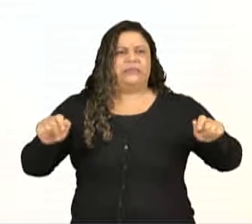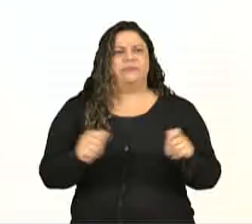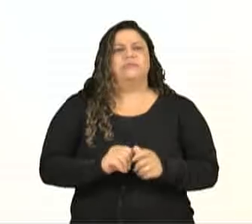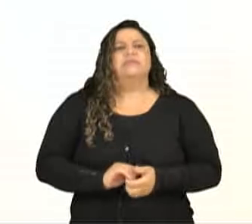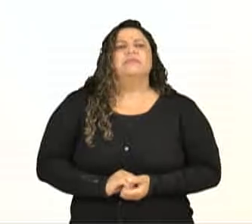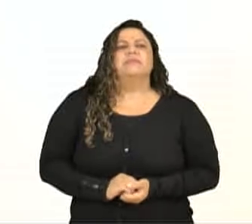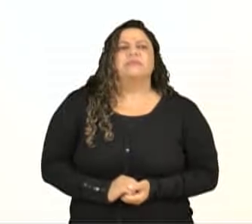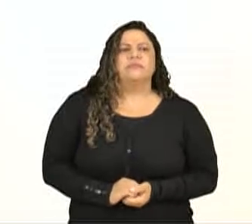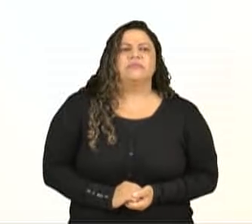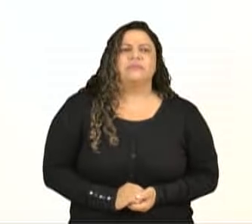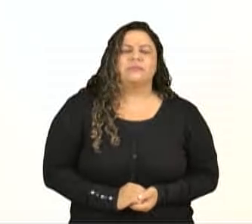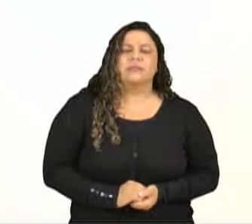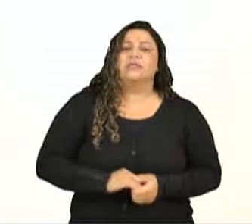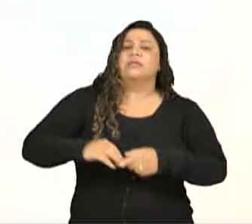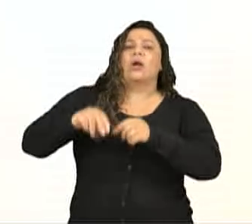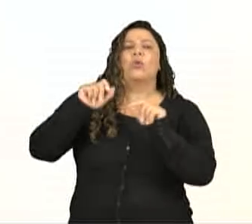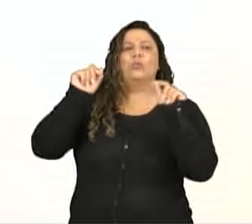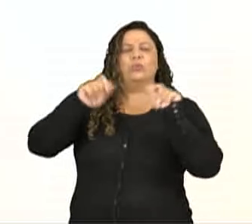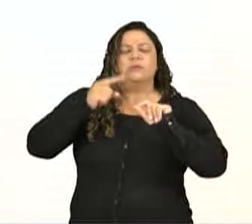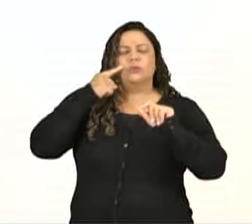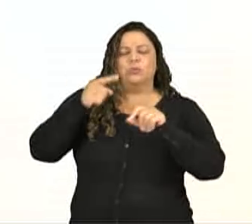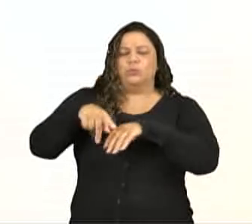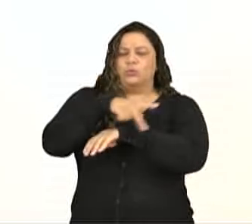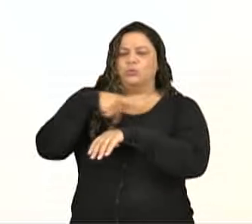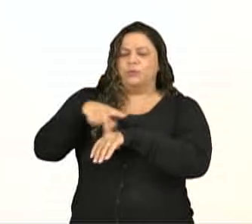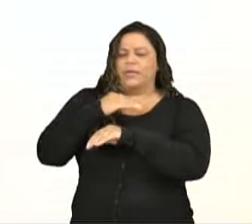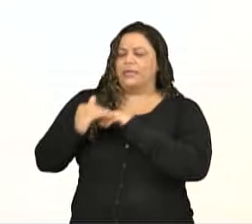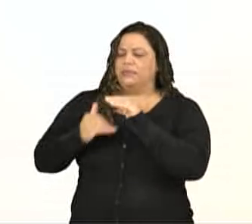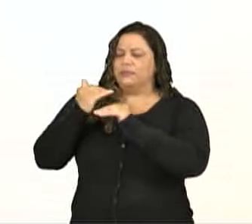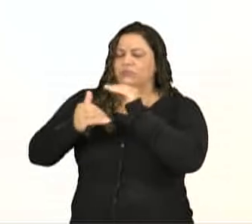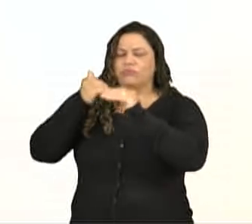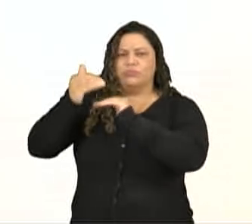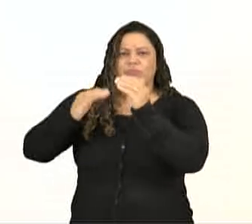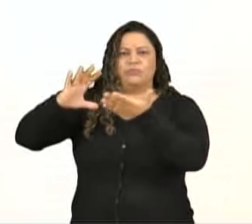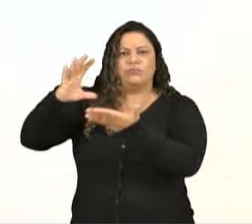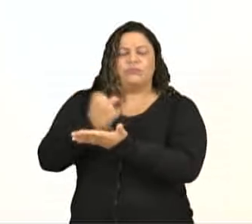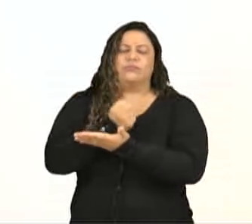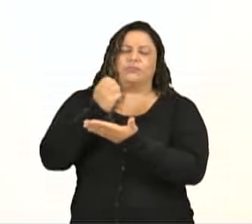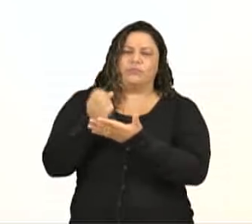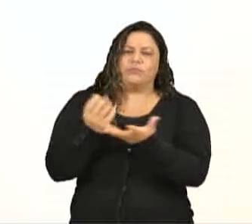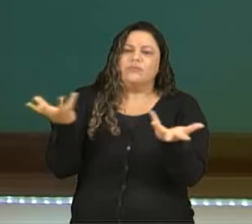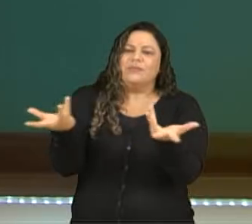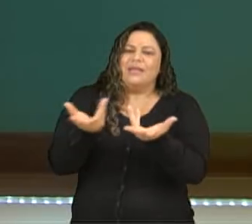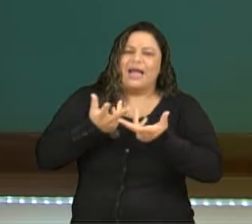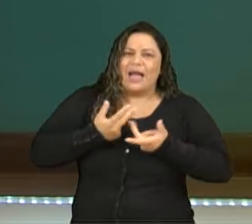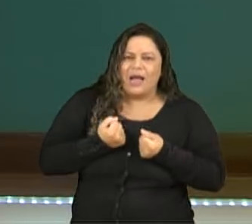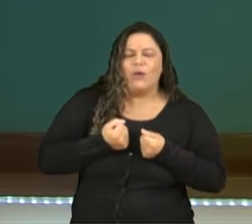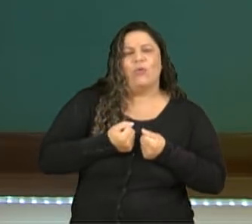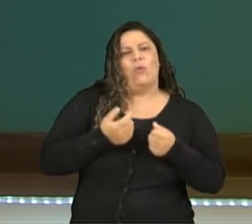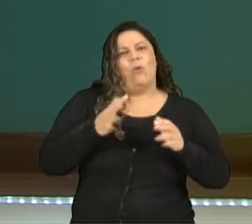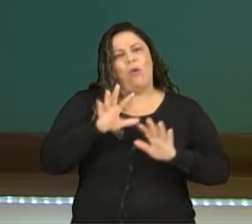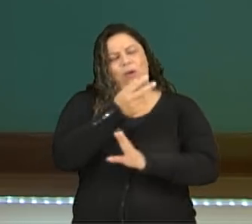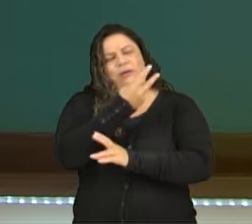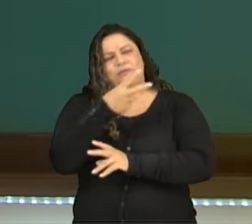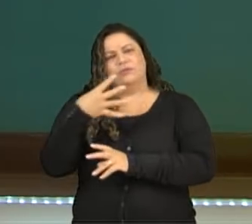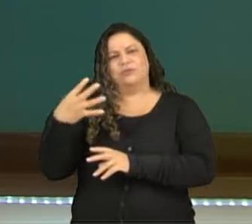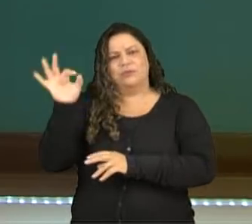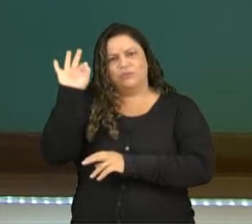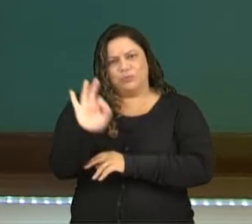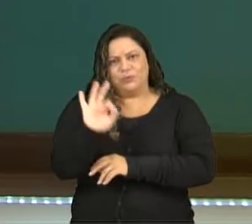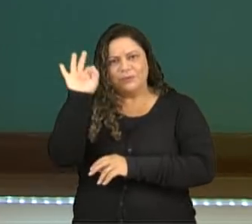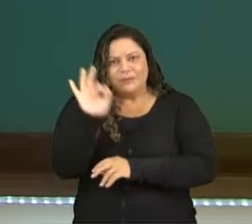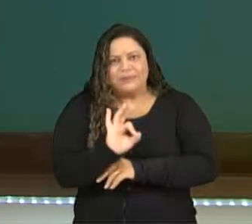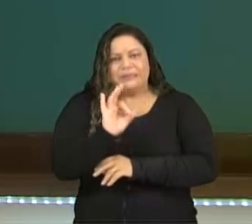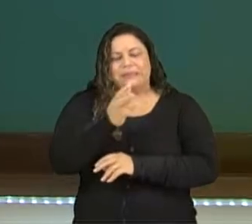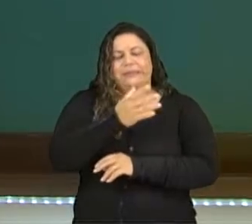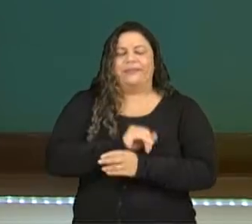ACNUR. Países em desenvolvimento acolhem 24% dos refugiados e deslocados,